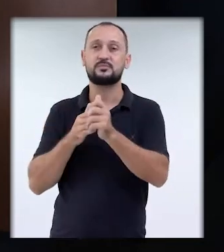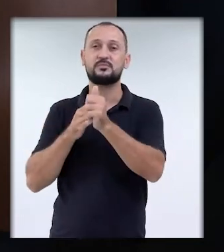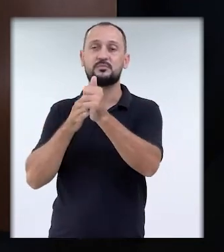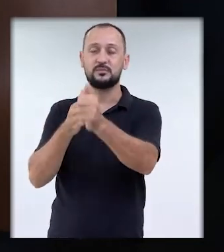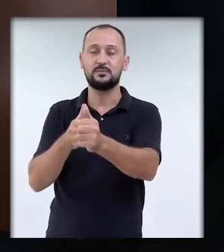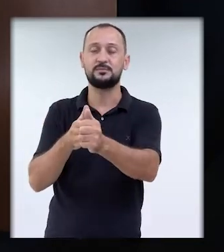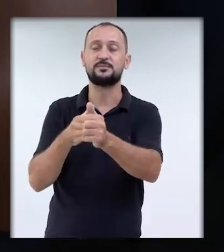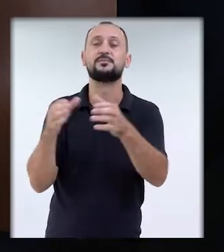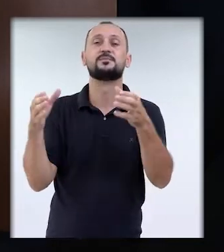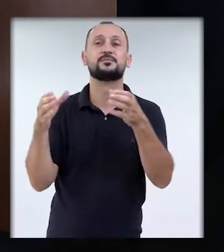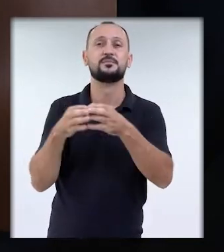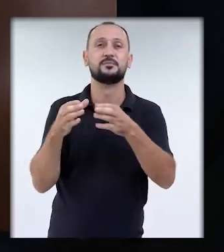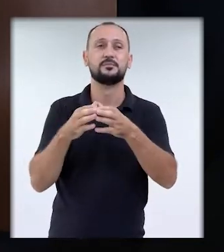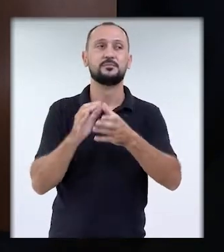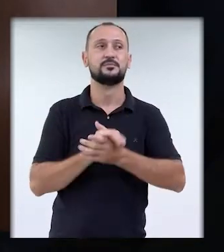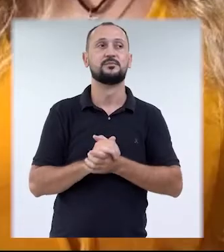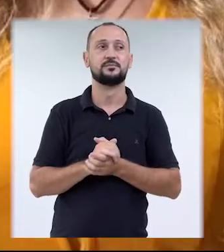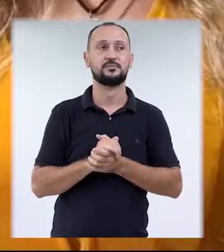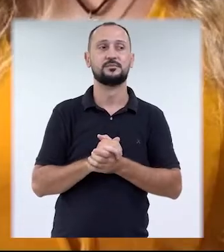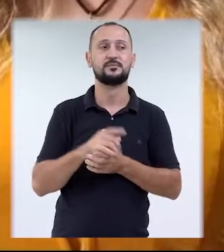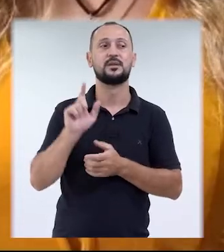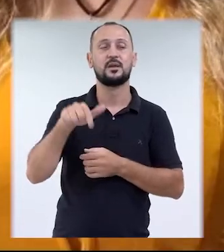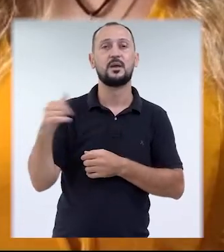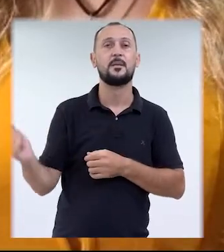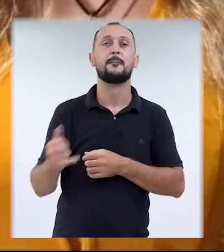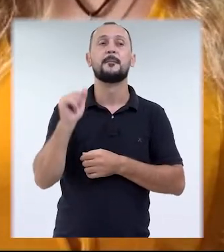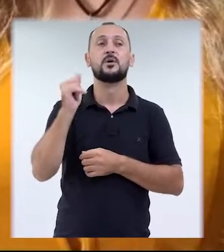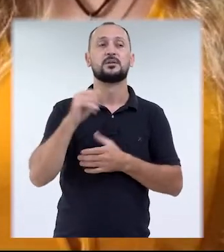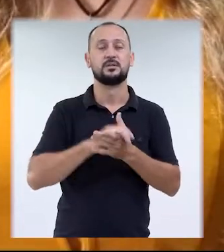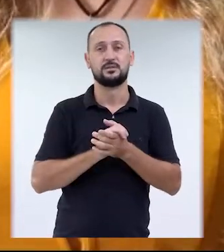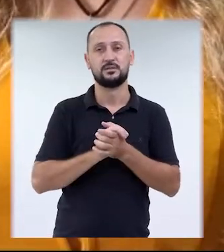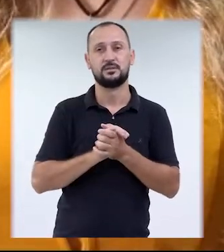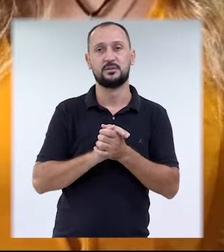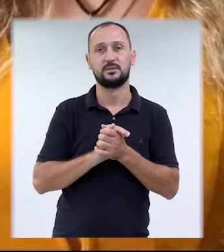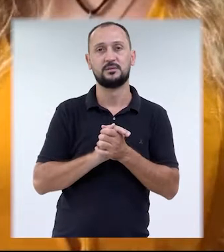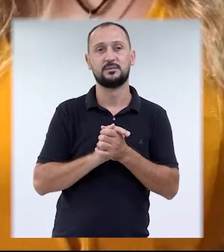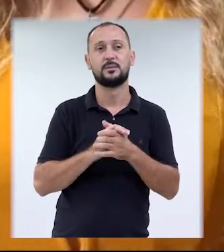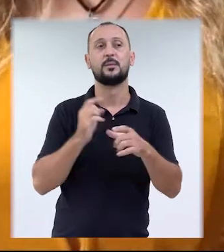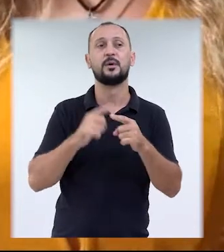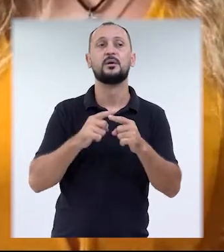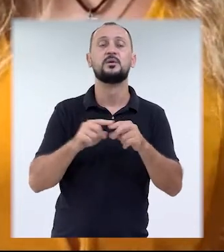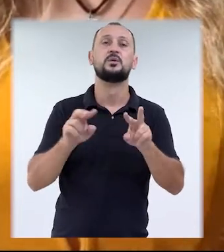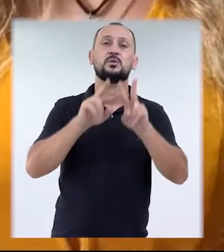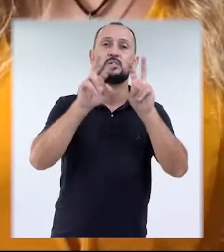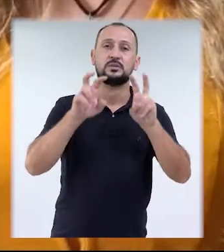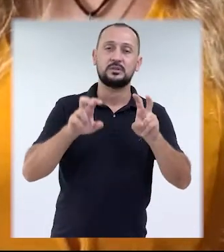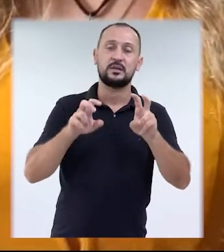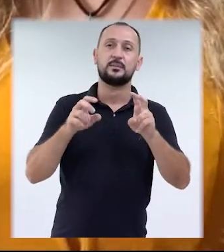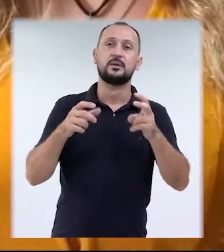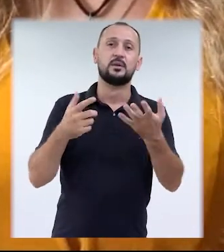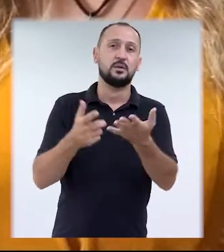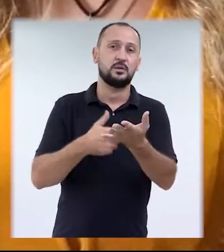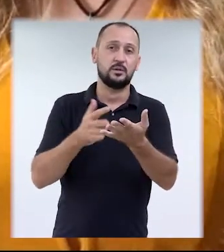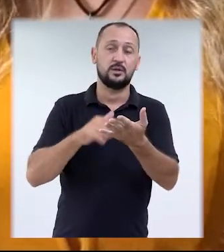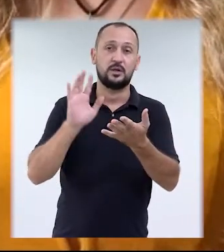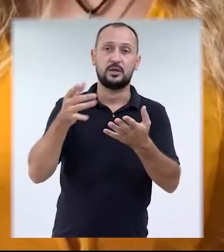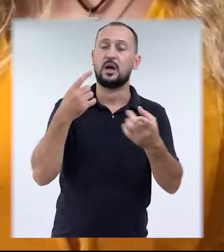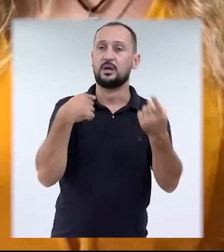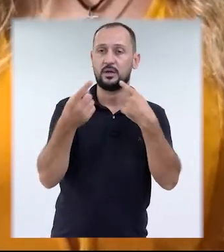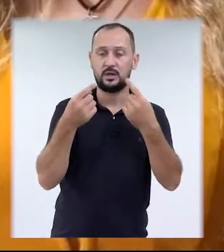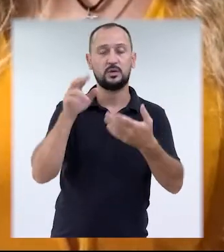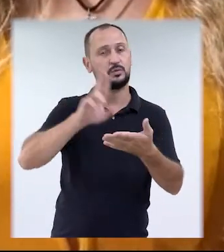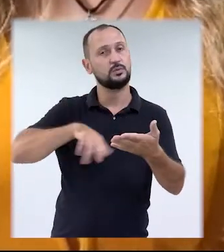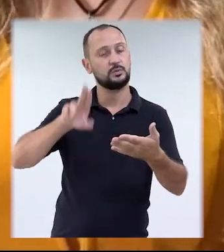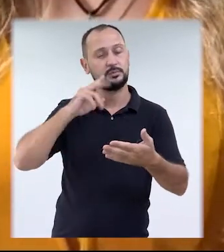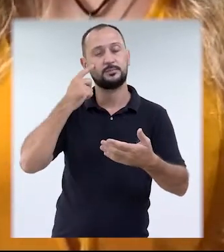grupo, que é muito importante, é super importante, até pelos temas e pelos livros que vocês já